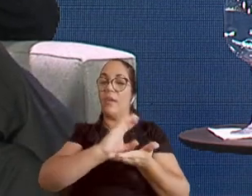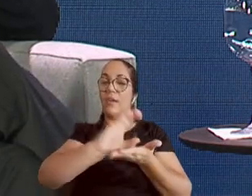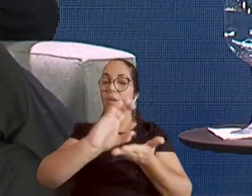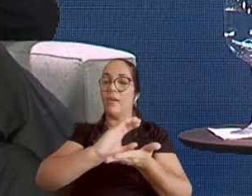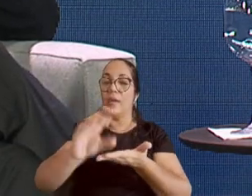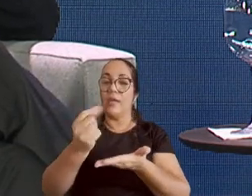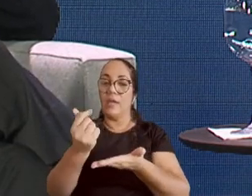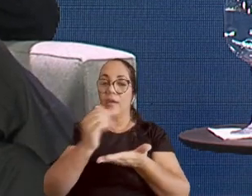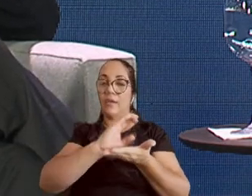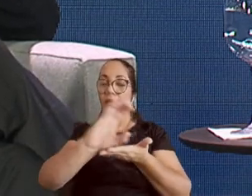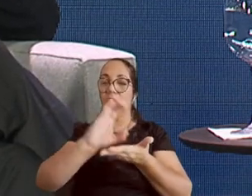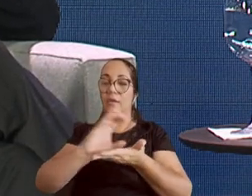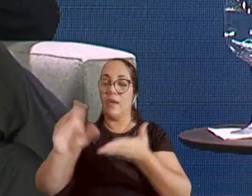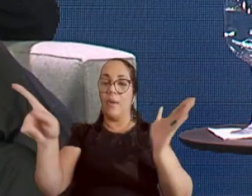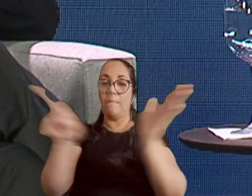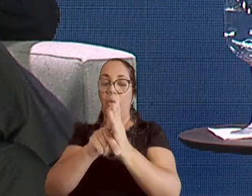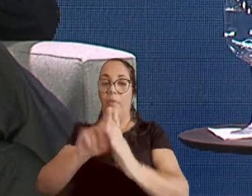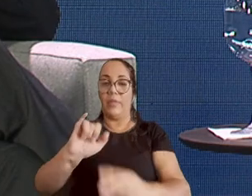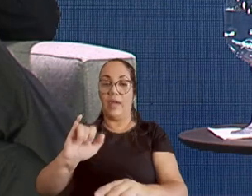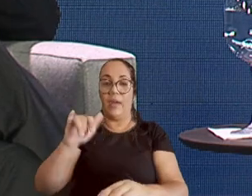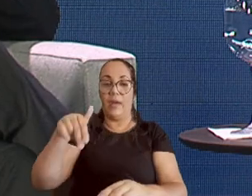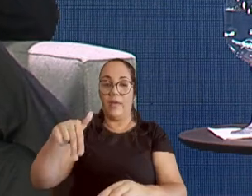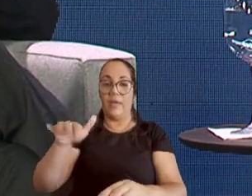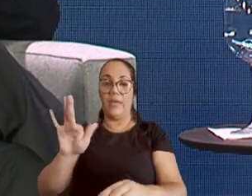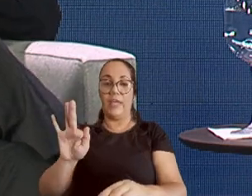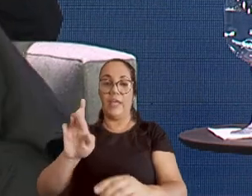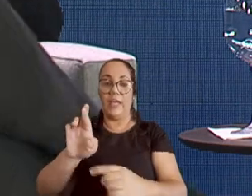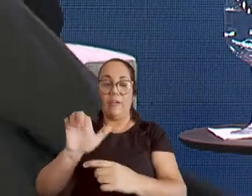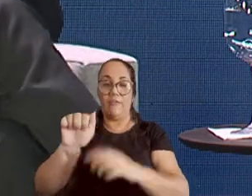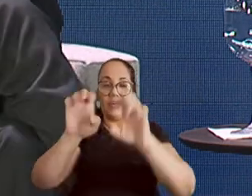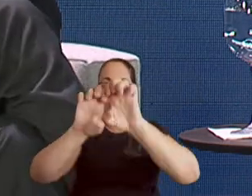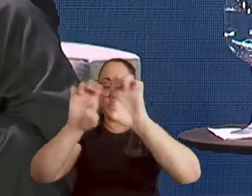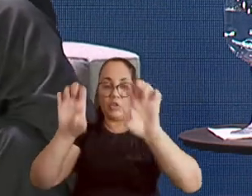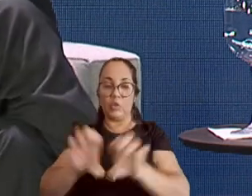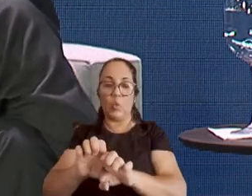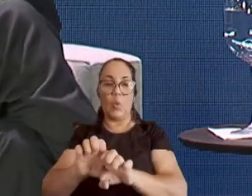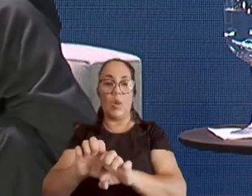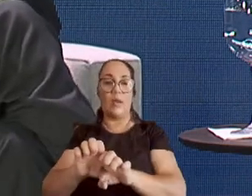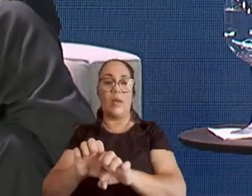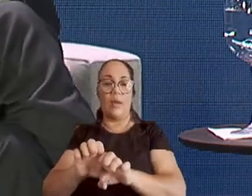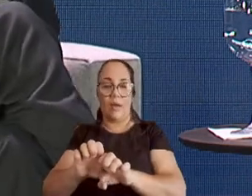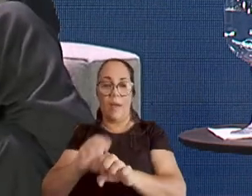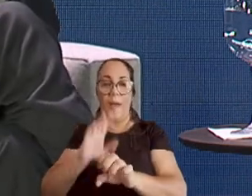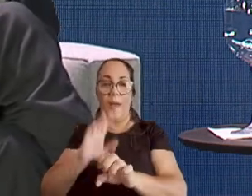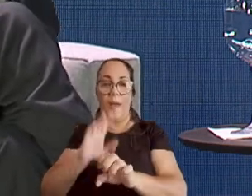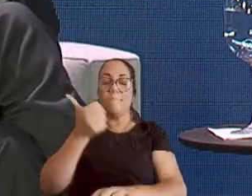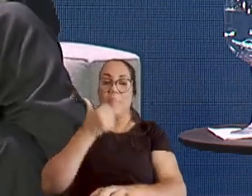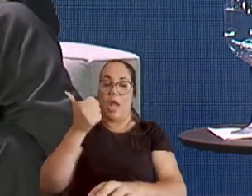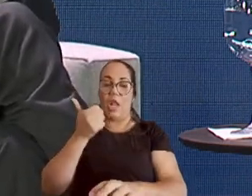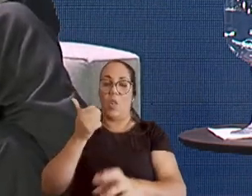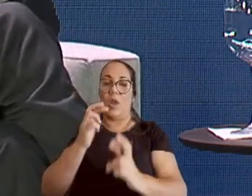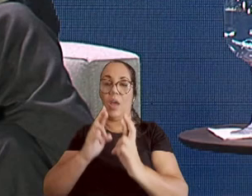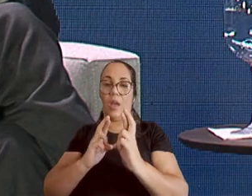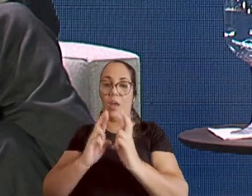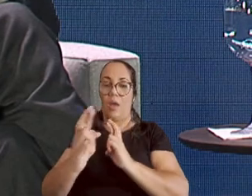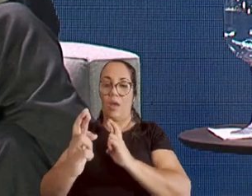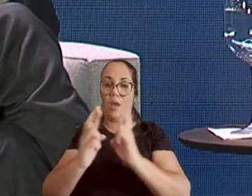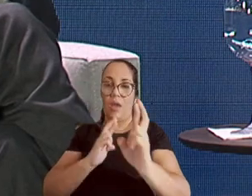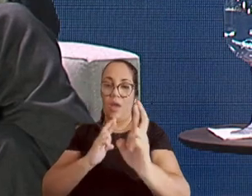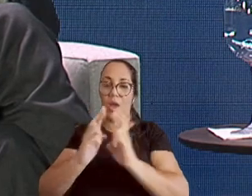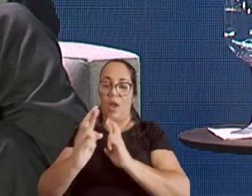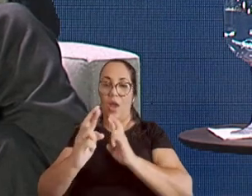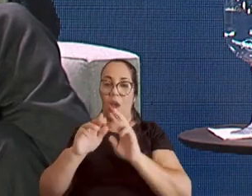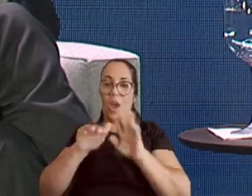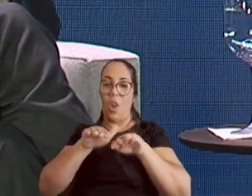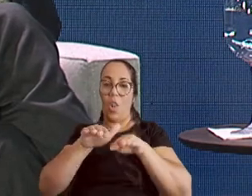logística de grãos não meia três em rodovia a gente conseguir ter um processo mais eficiente na logística que pronto a nossa produtividade de